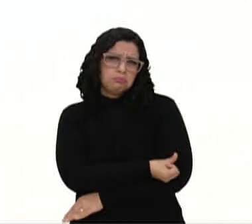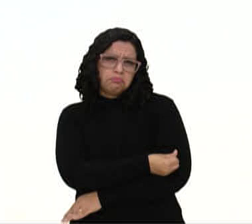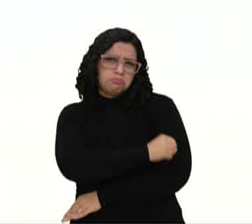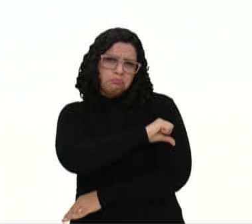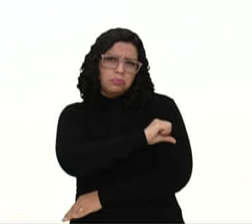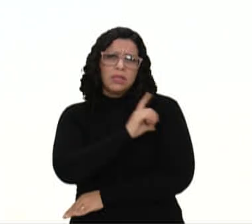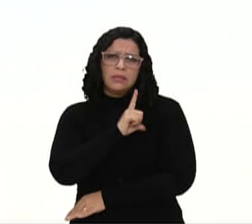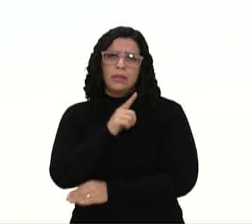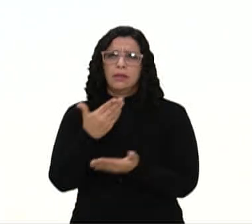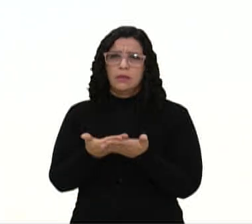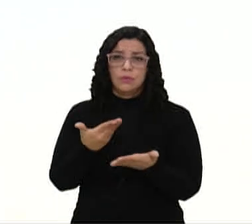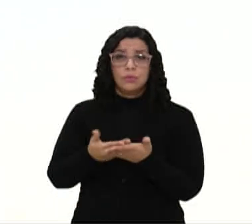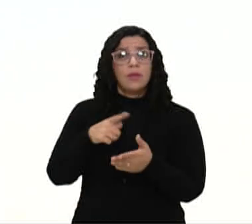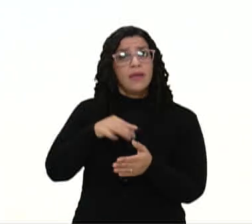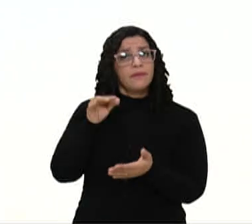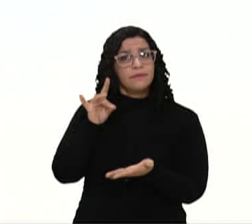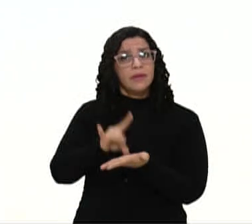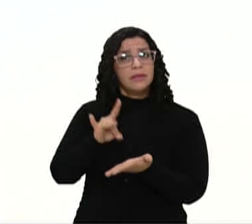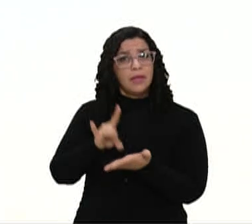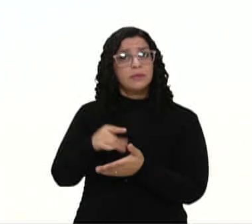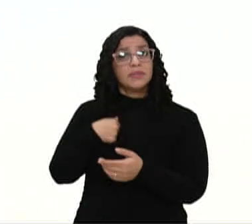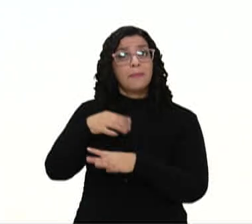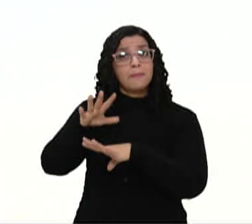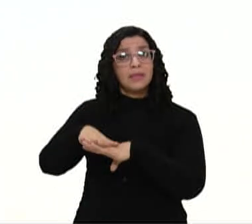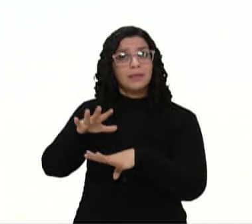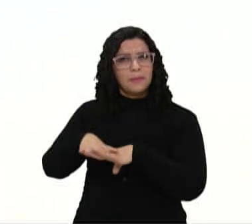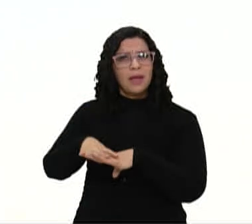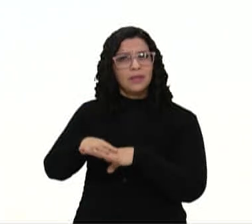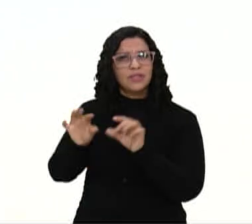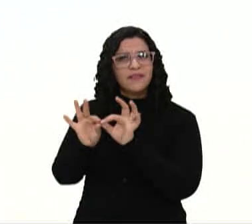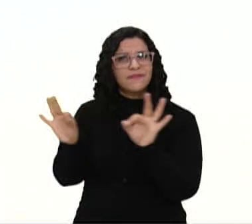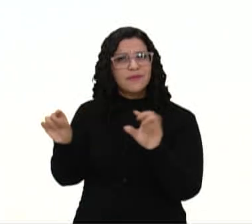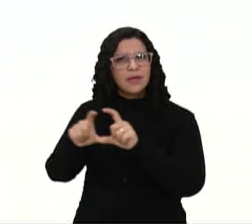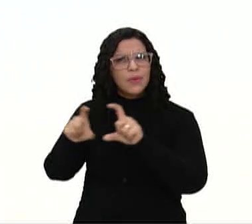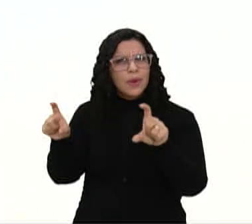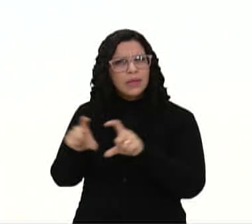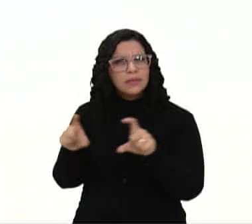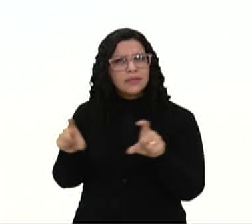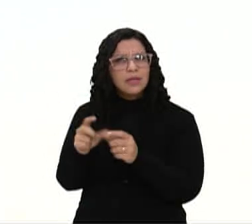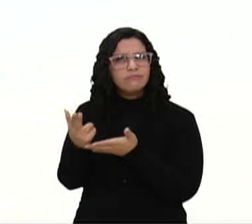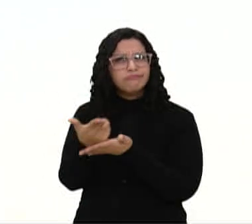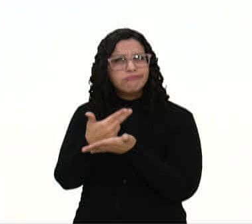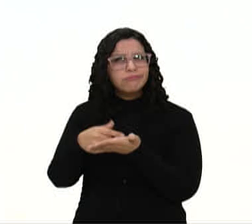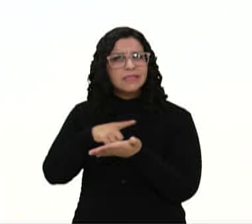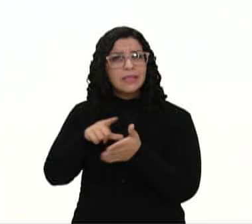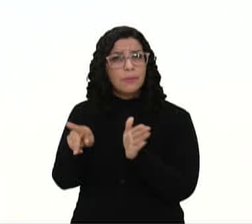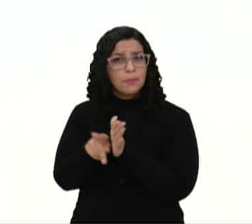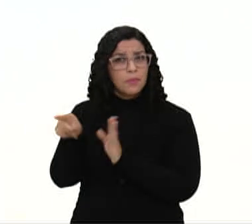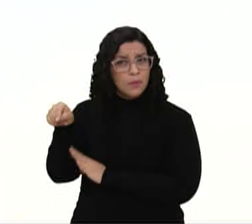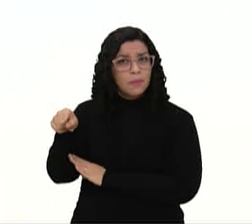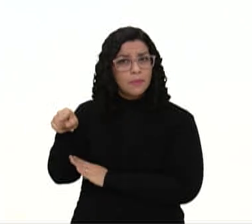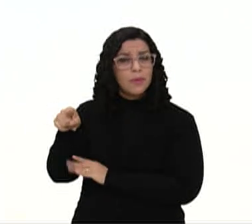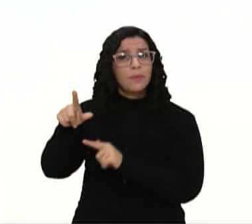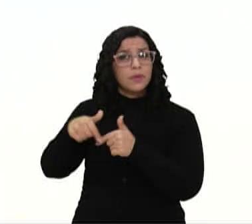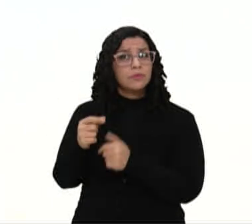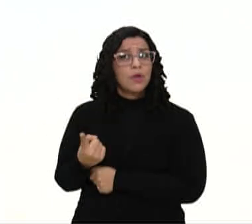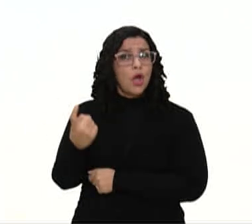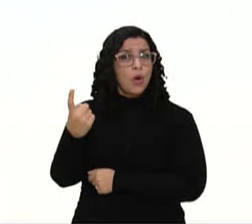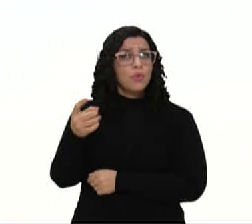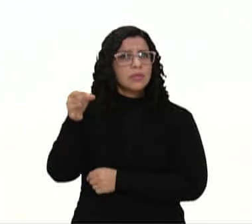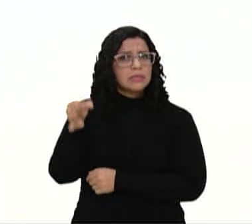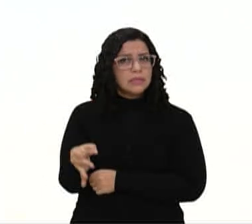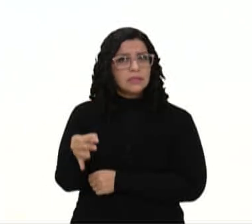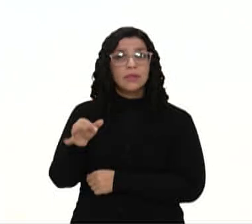está estudando, isso é um fato. É esperado que ele seja capaz de resolver equações matemáticas. É a única alternativa que